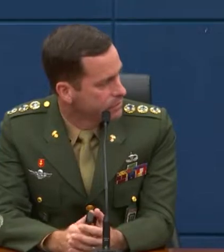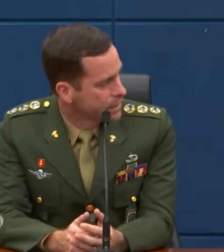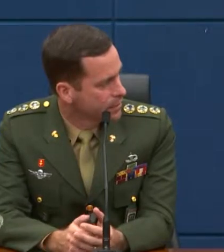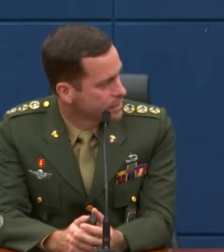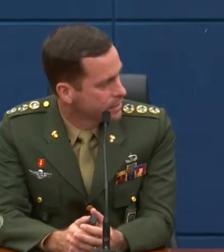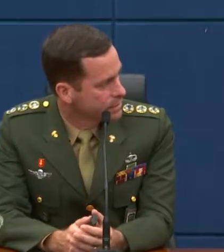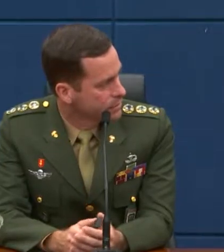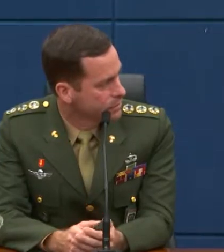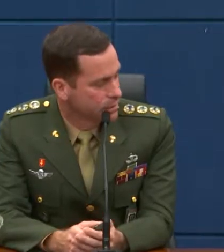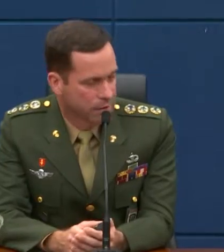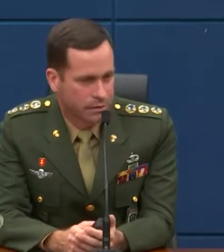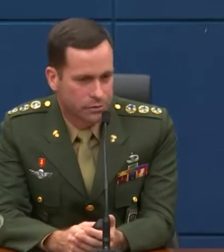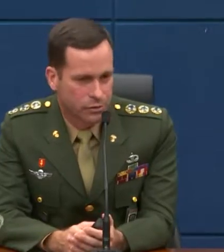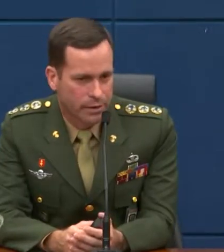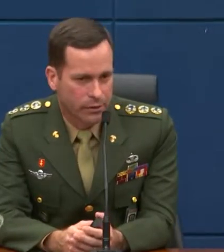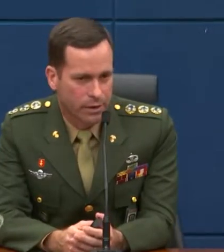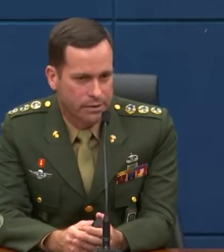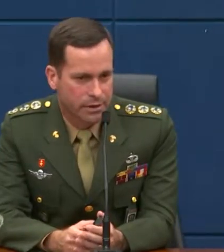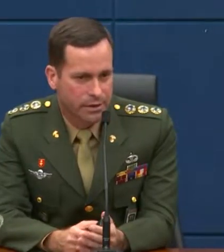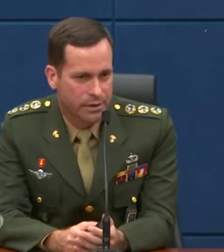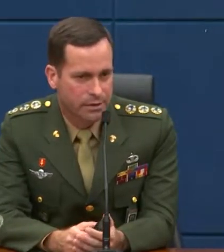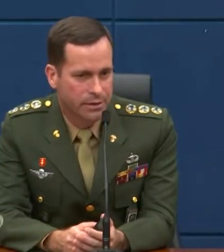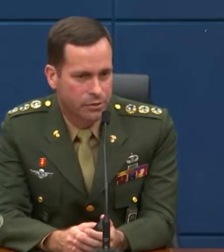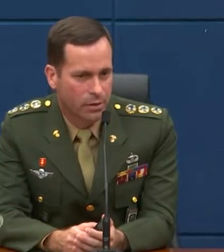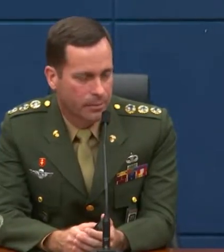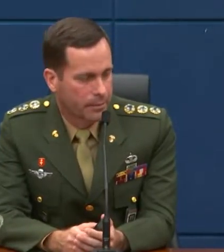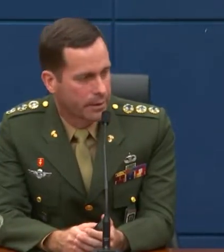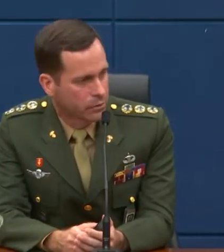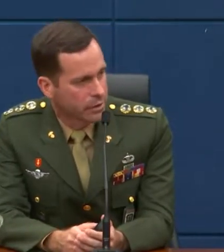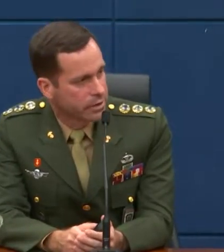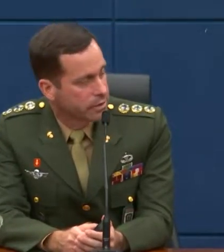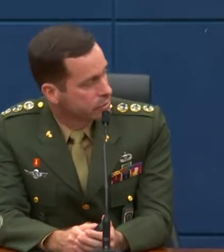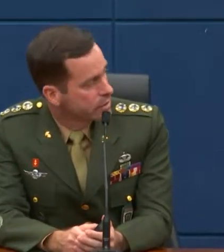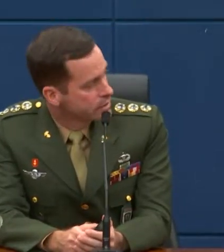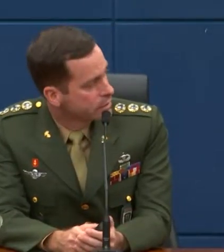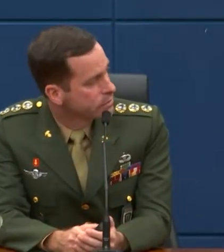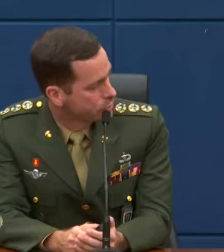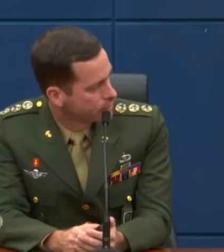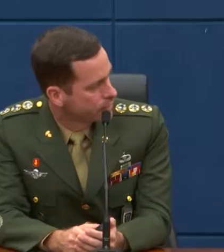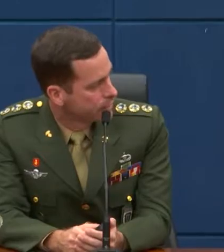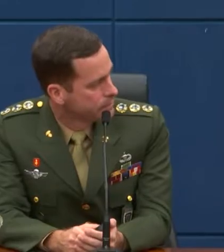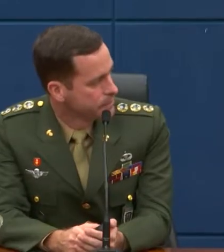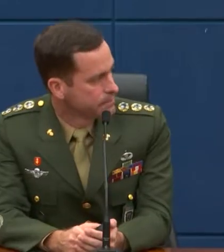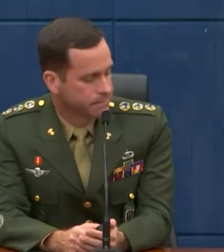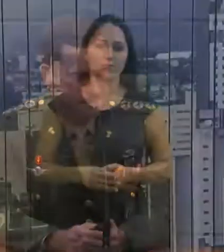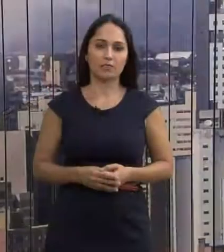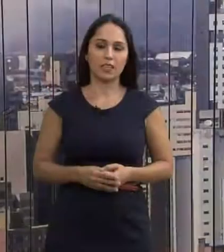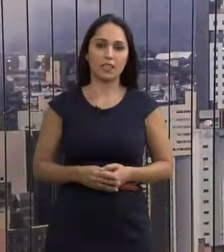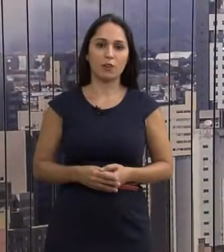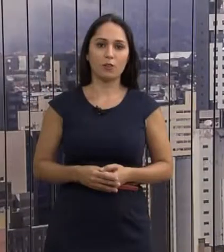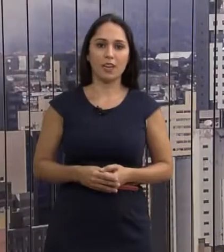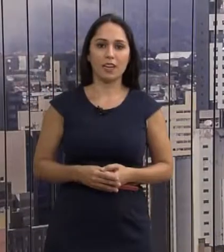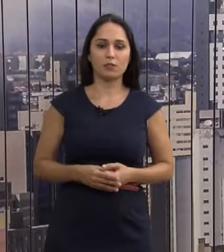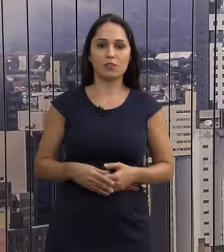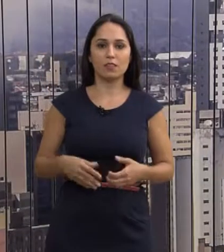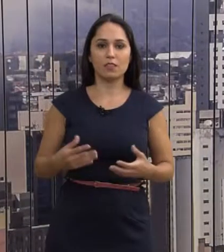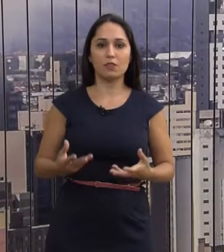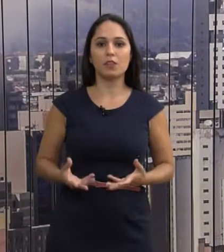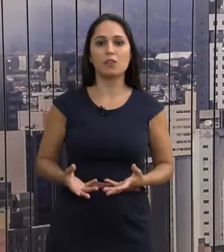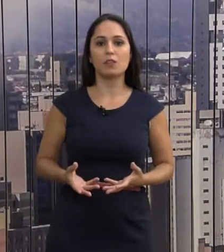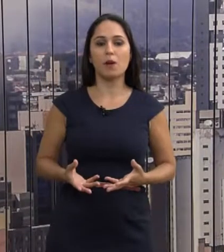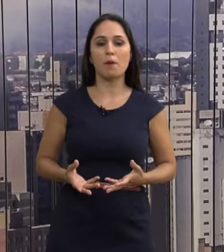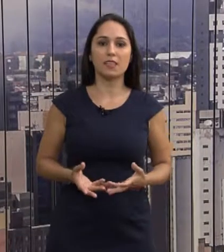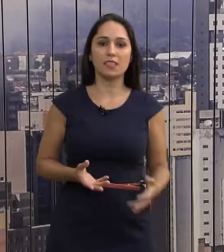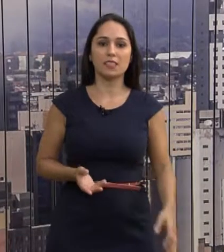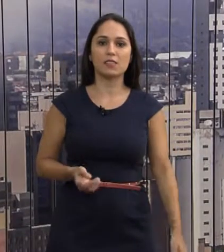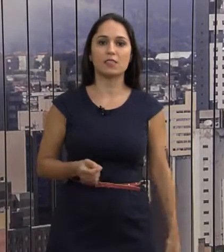breve apresentação sobre a nossa querida Escola Preparatória de Cadetes do Exército. Muito obrigado. Agora um recado de